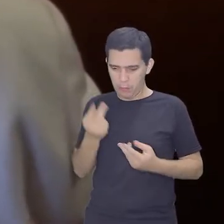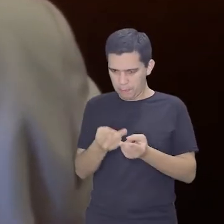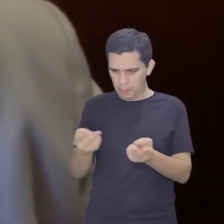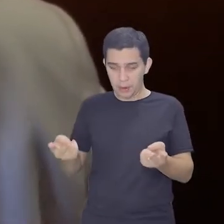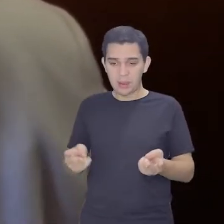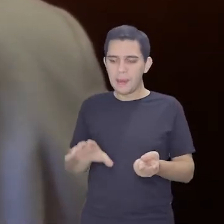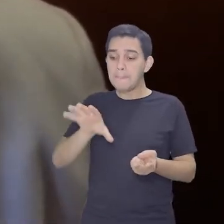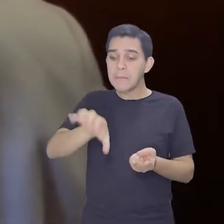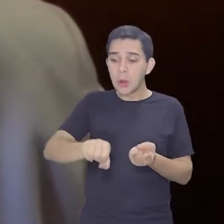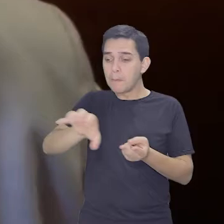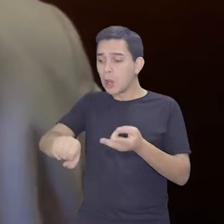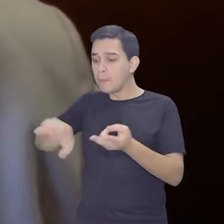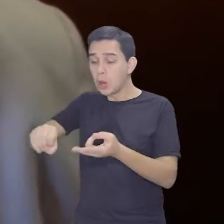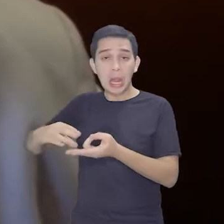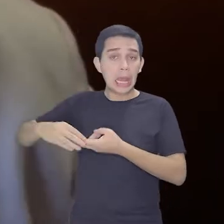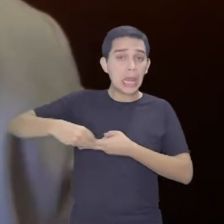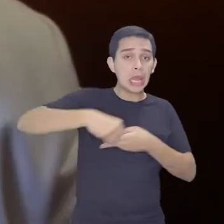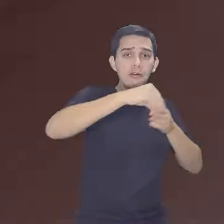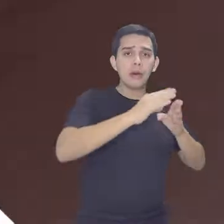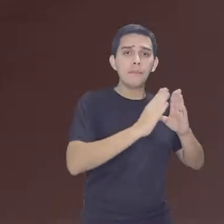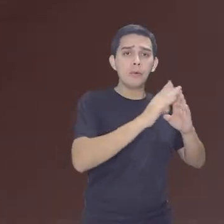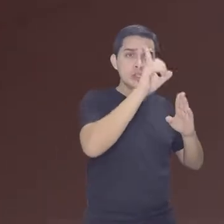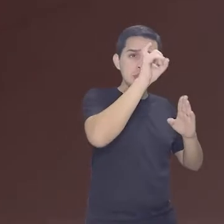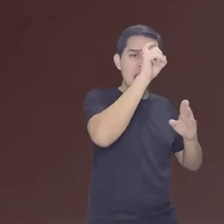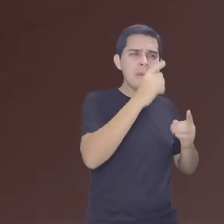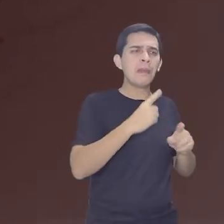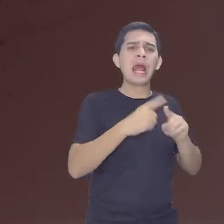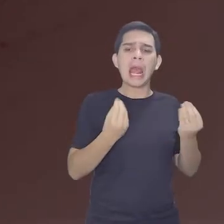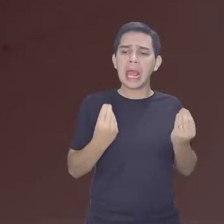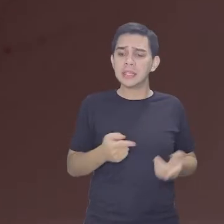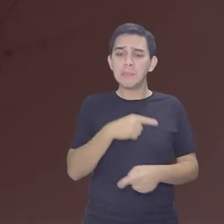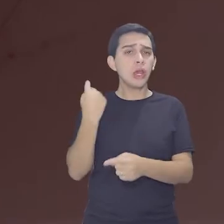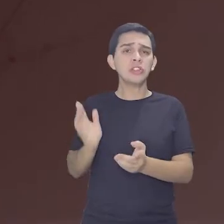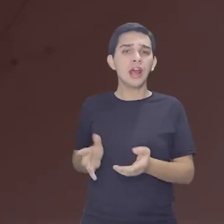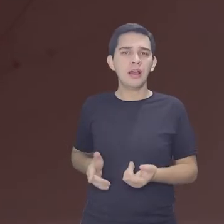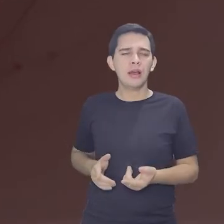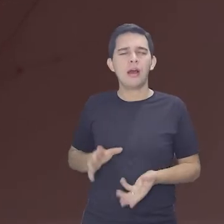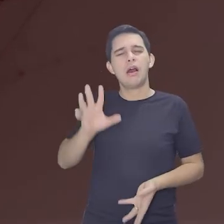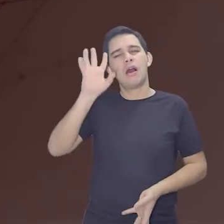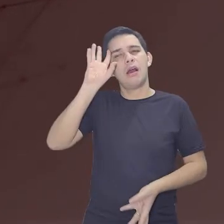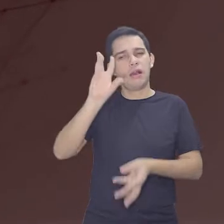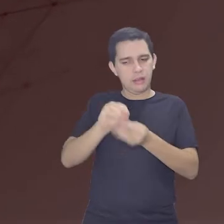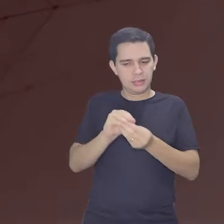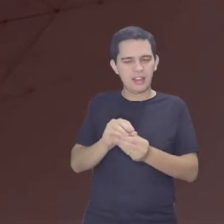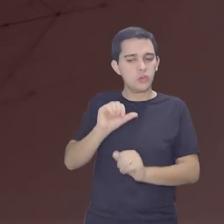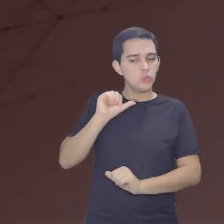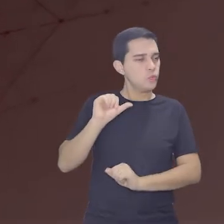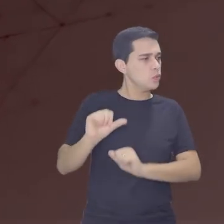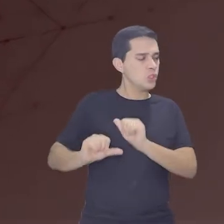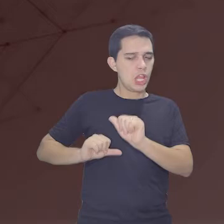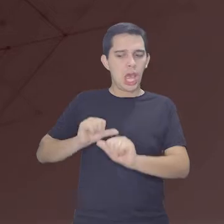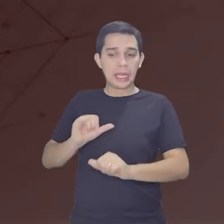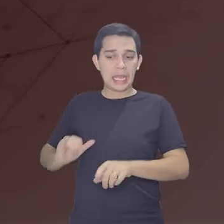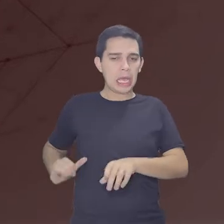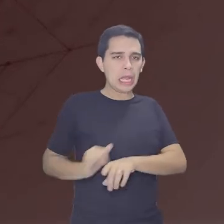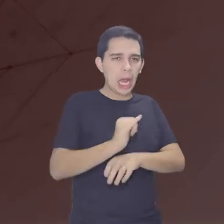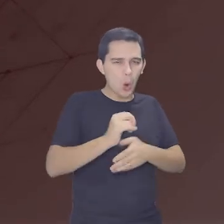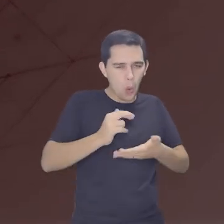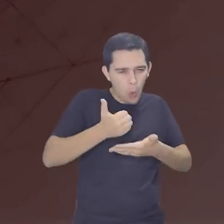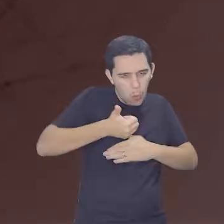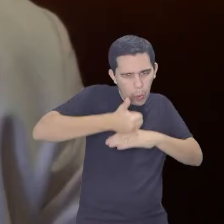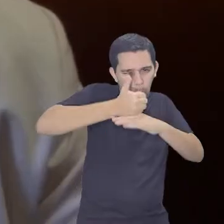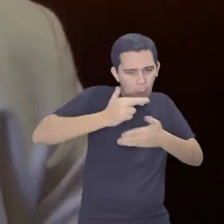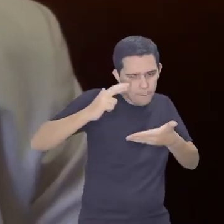significa fraude processual, é crime previsto no Código Penal, e foi isso que a Auditoria Militar, né, o Ministério Público na Auditoria Militar